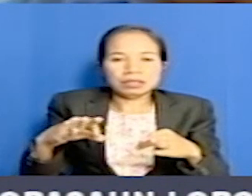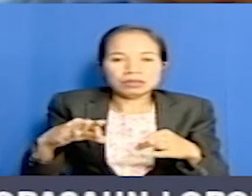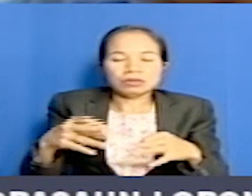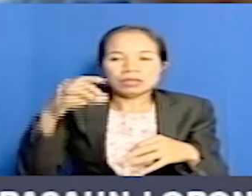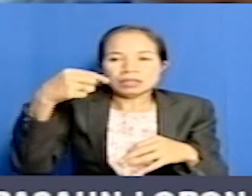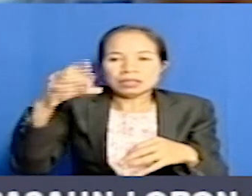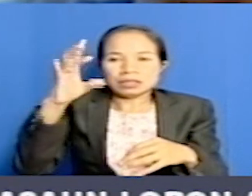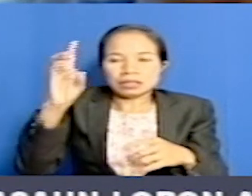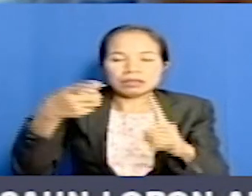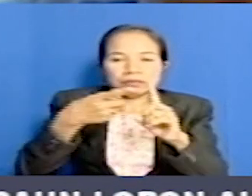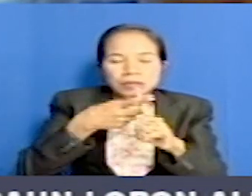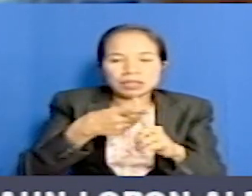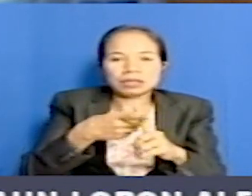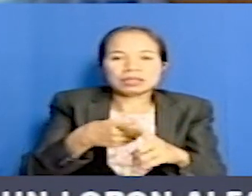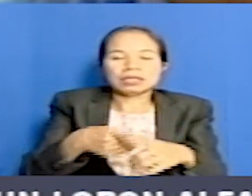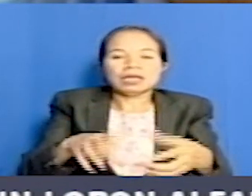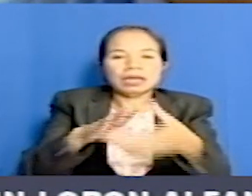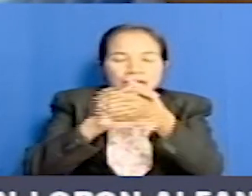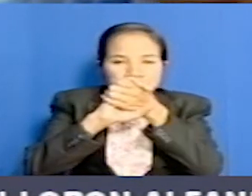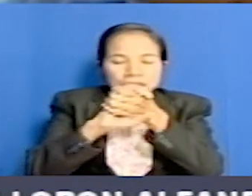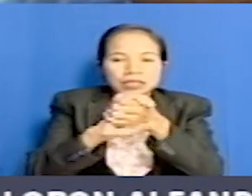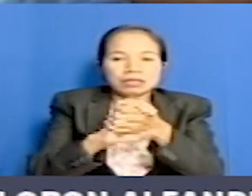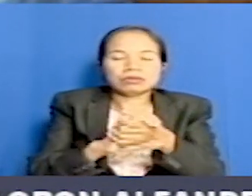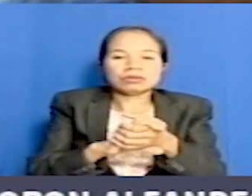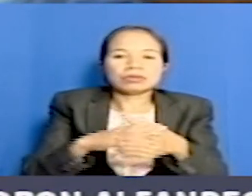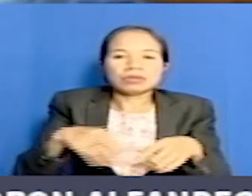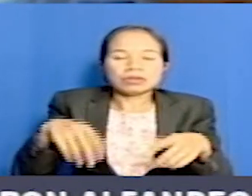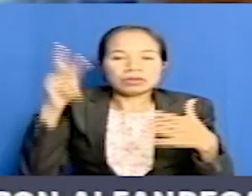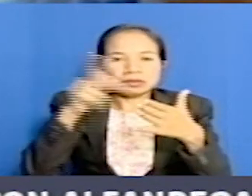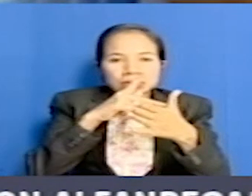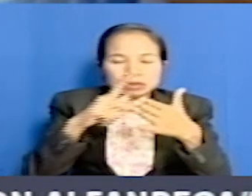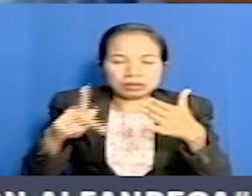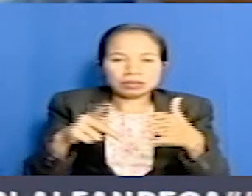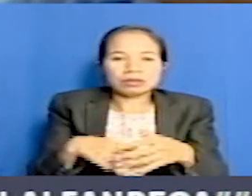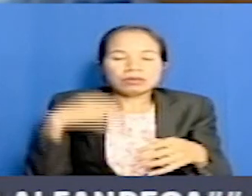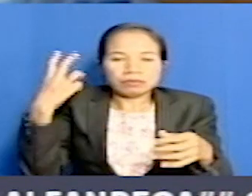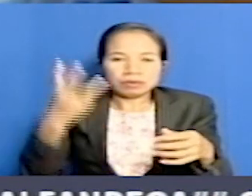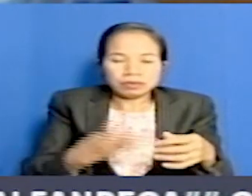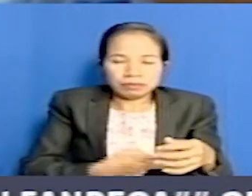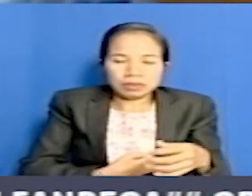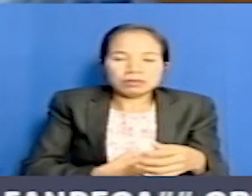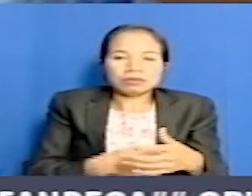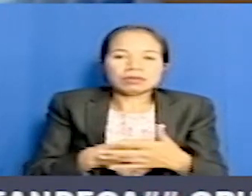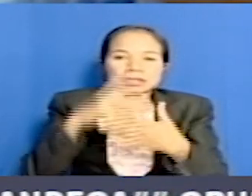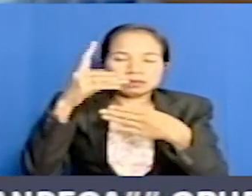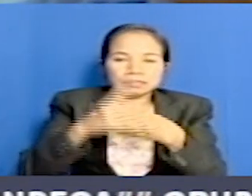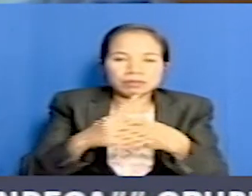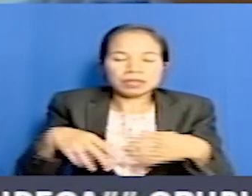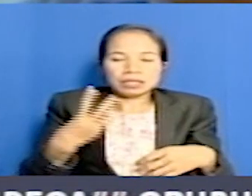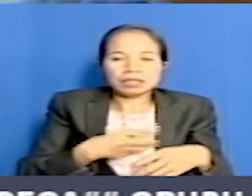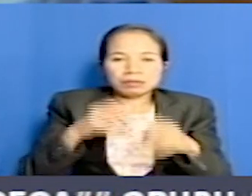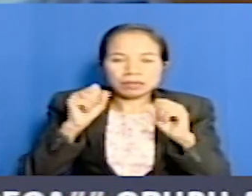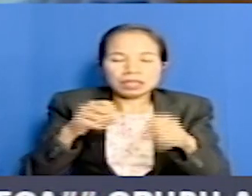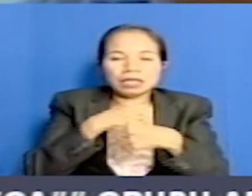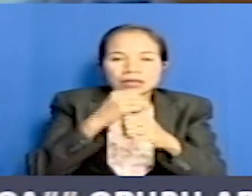de Edian, adeus conflito, bem-vindo ao desenvolvimento. E nomos, itabela halu insams, se